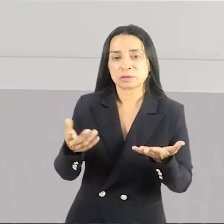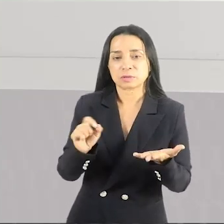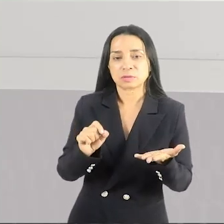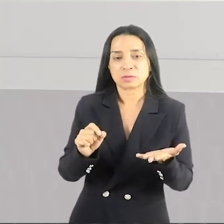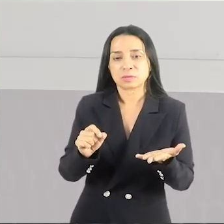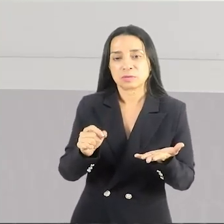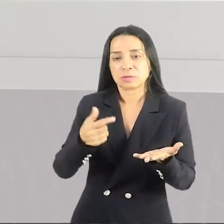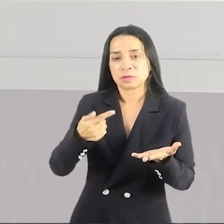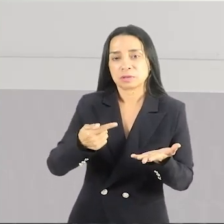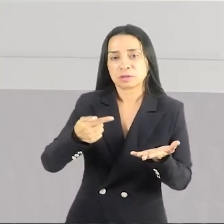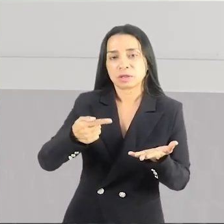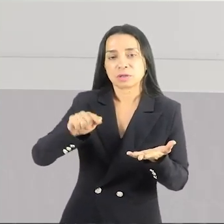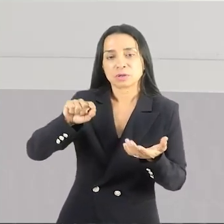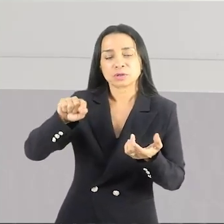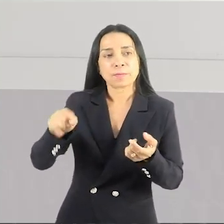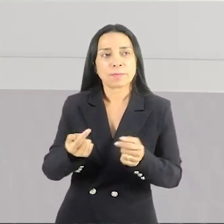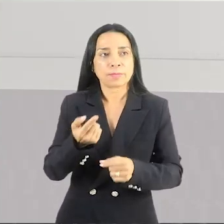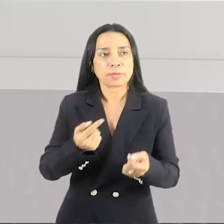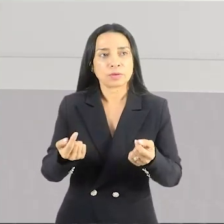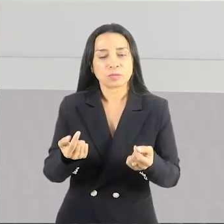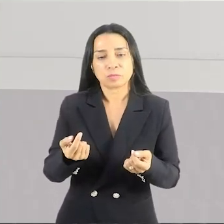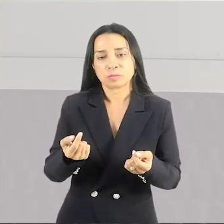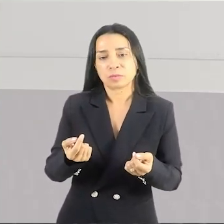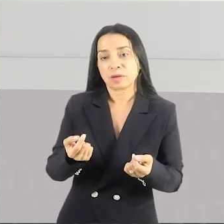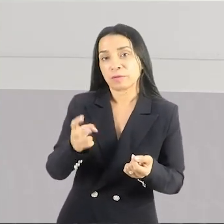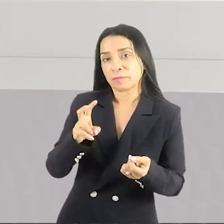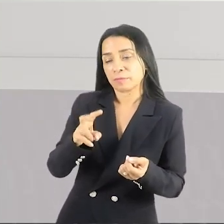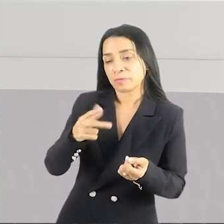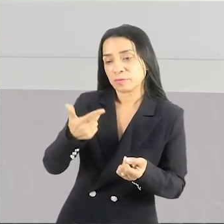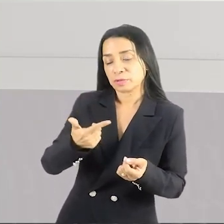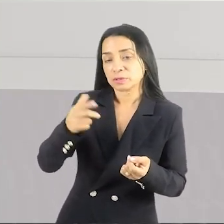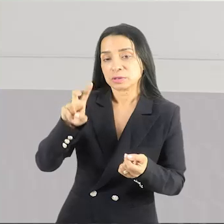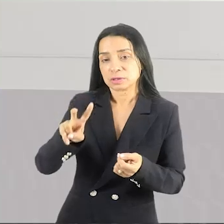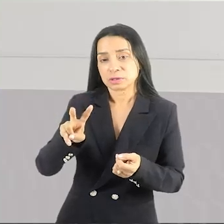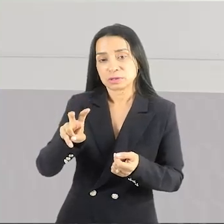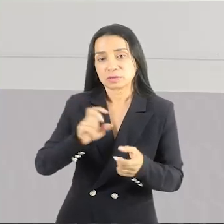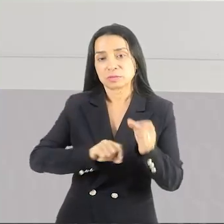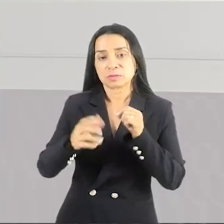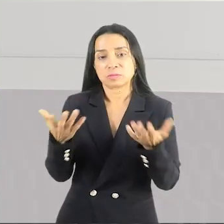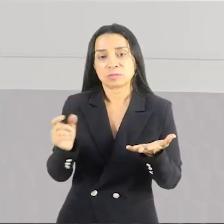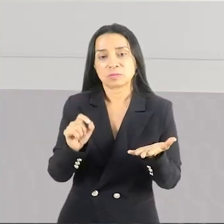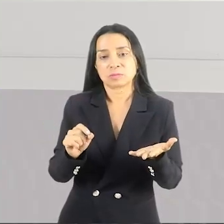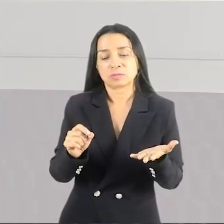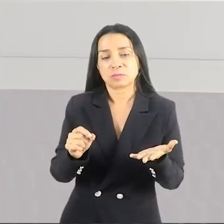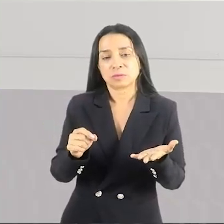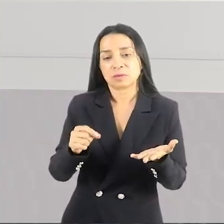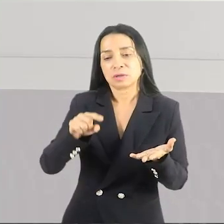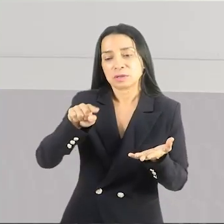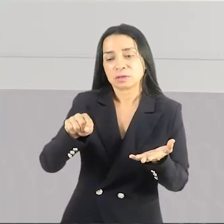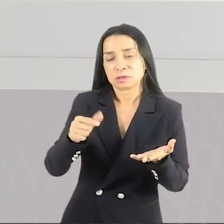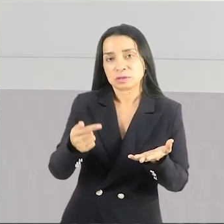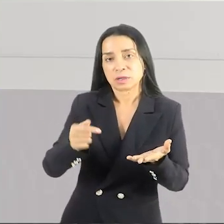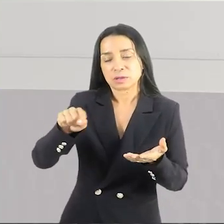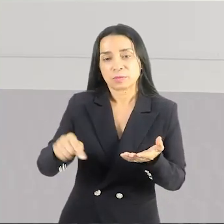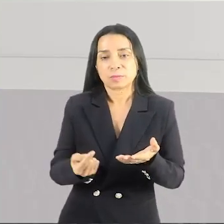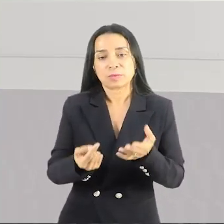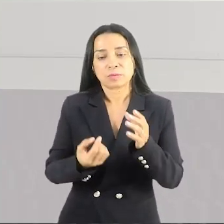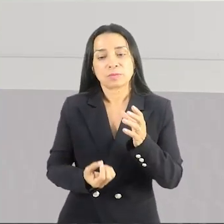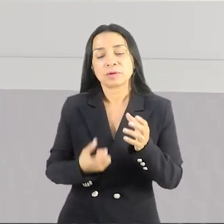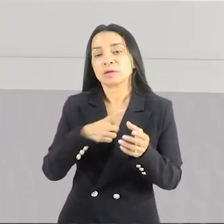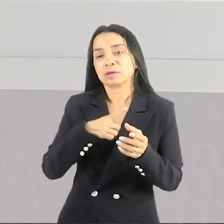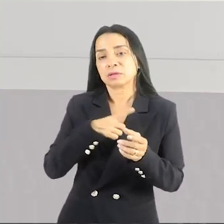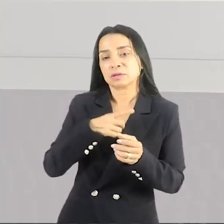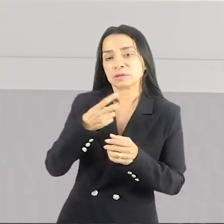Tá? Esse 2.000 vai aparecer 75 vezes nesse cálculo. E o 7.000 vai aparecer 25 vezes nesse